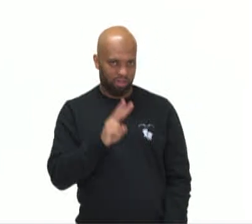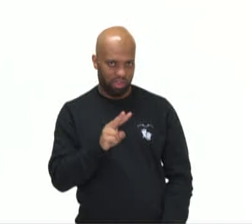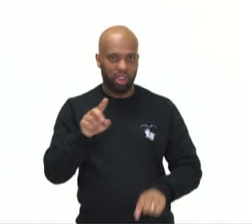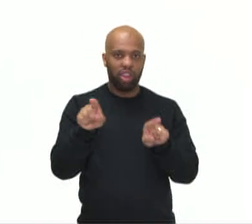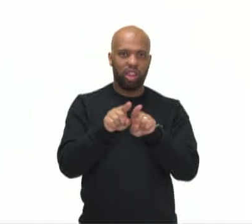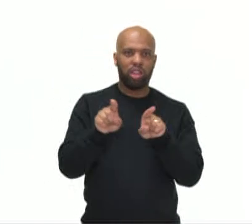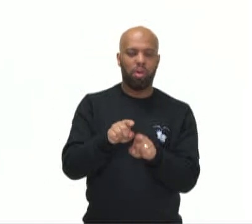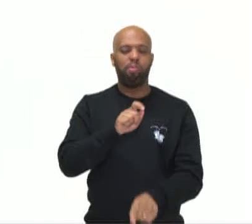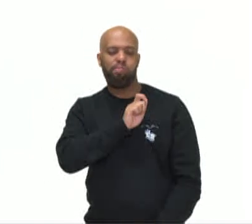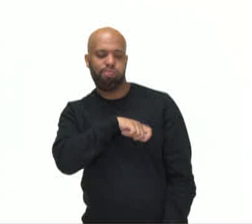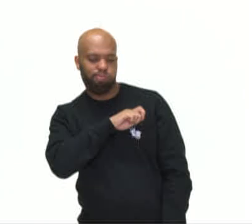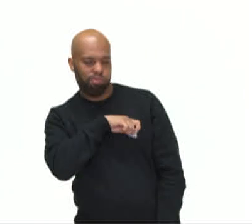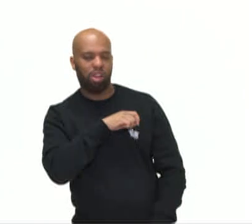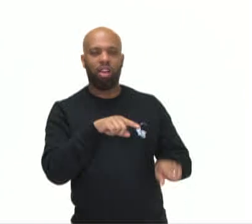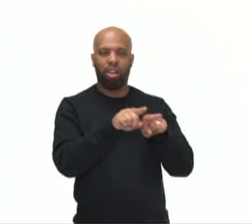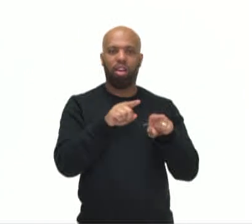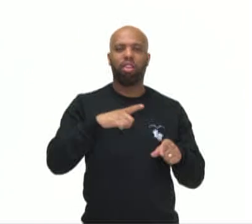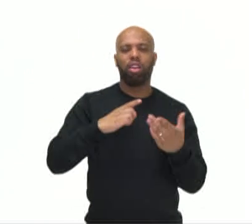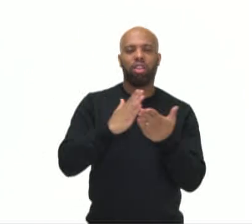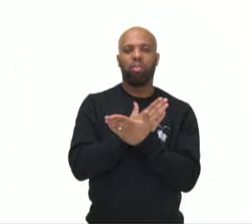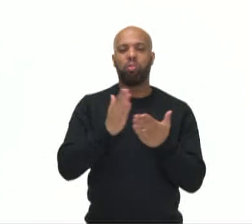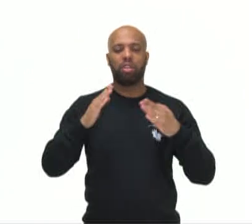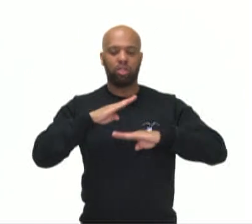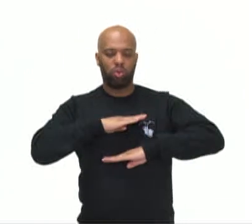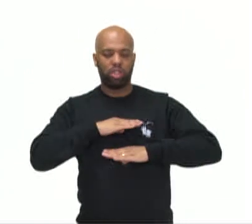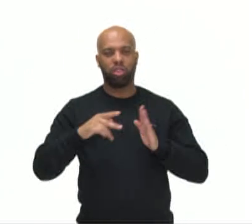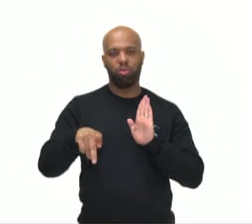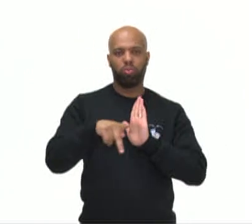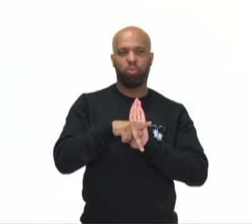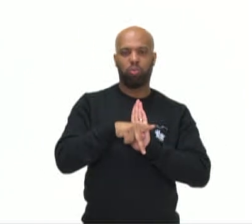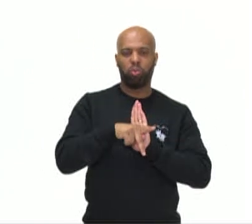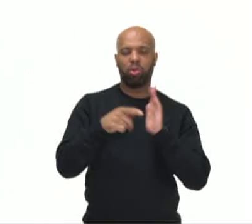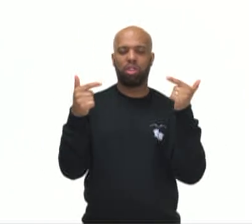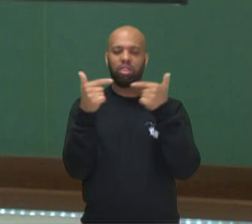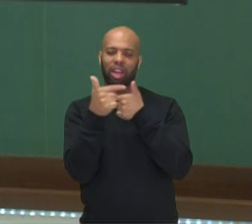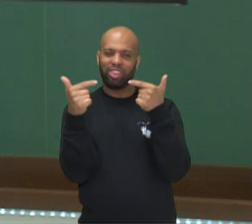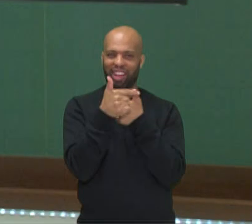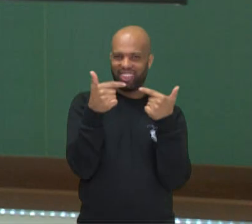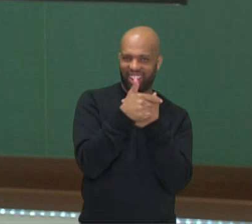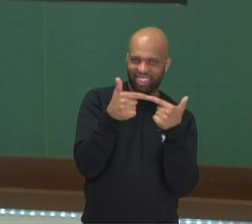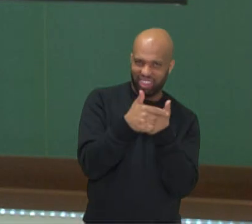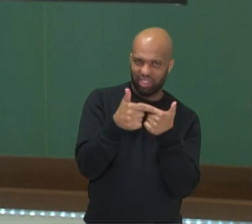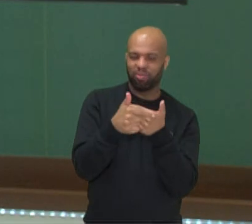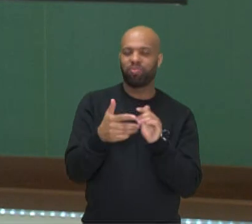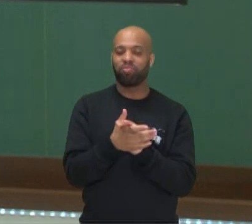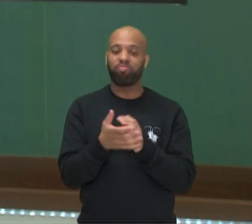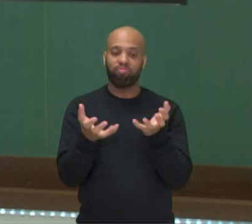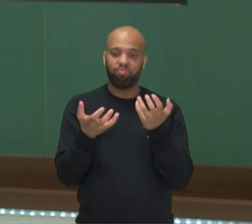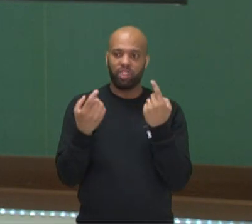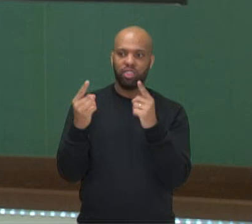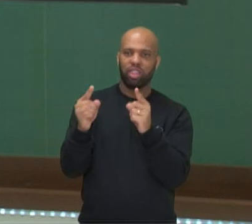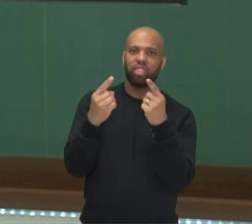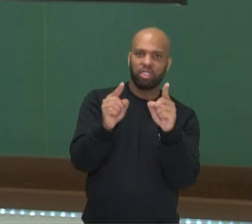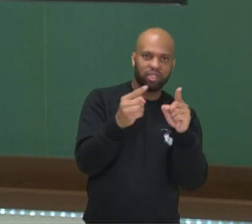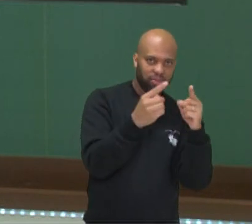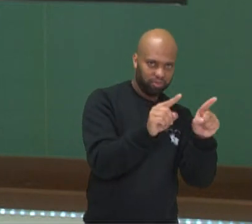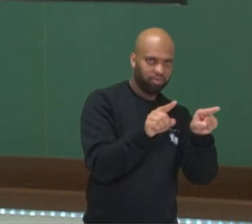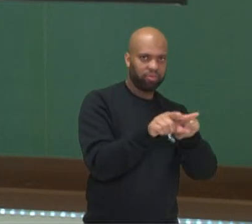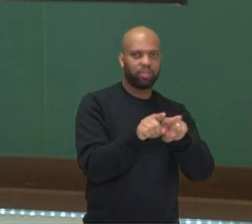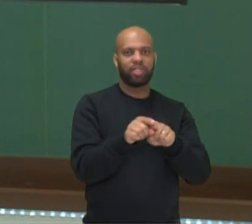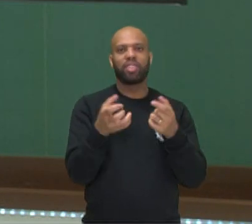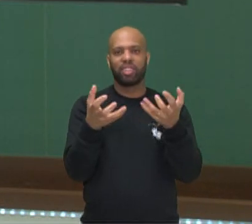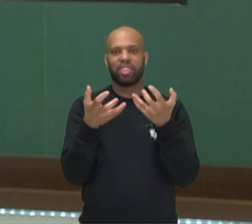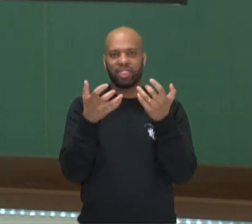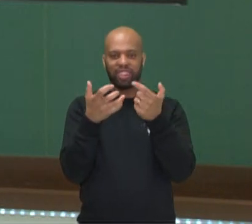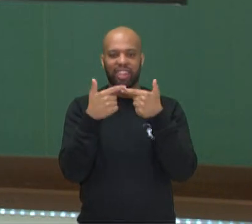de debochar, de trazer situações de forma satírica para provocar mesmo a ironia, o riso